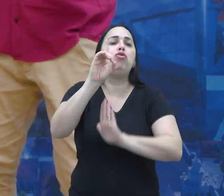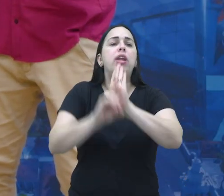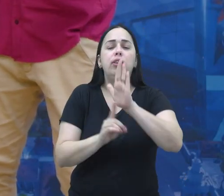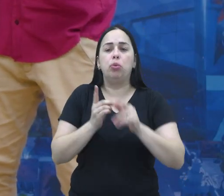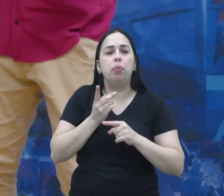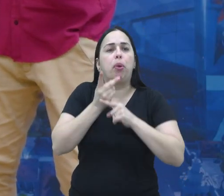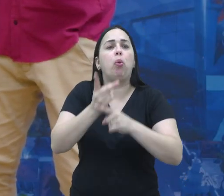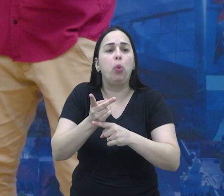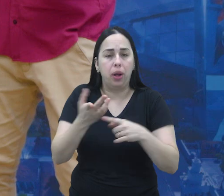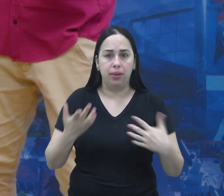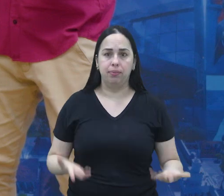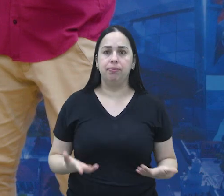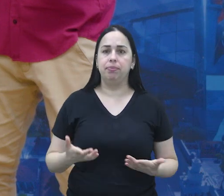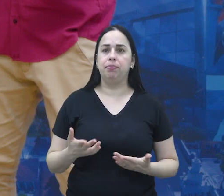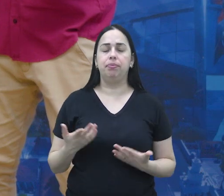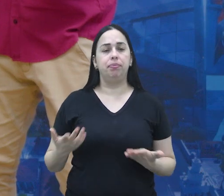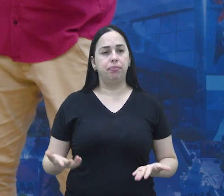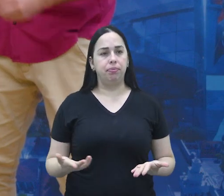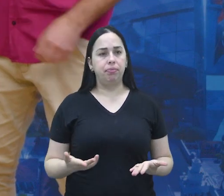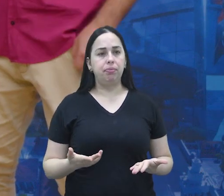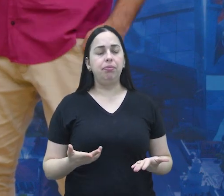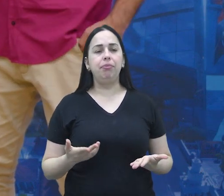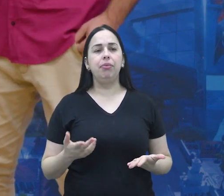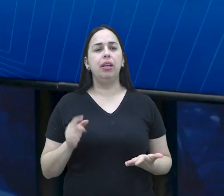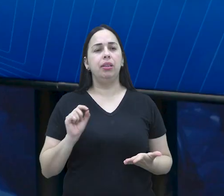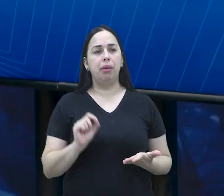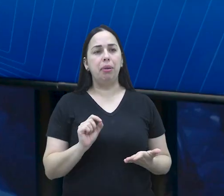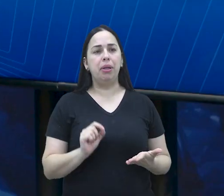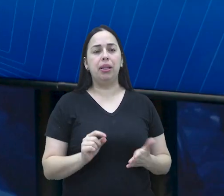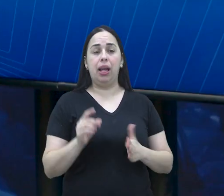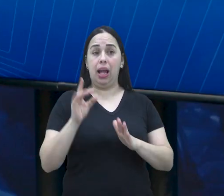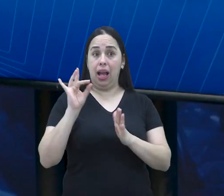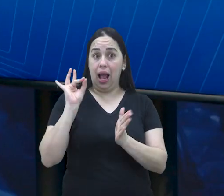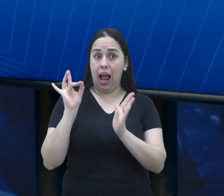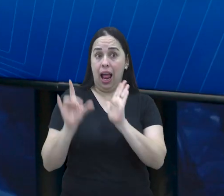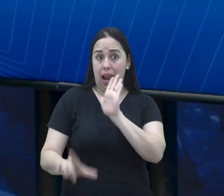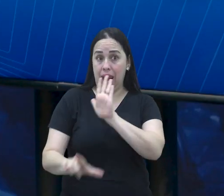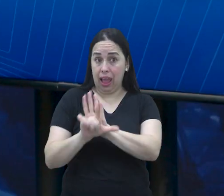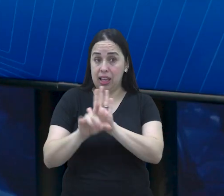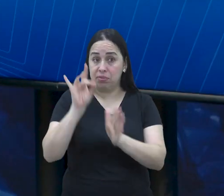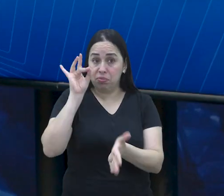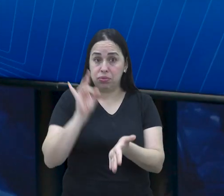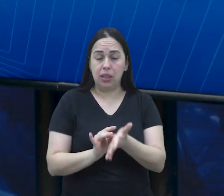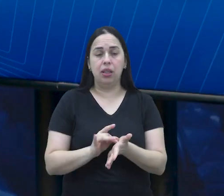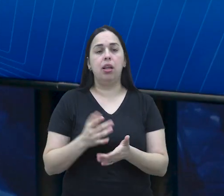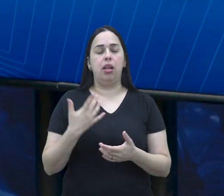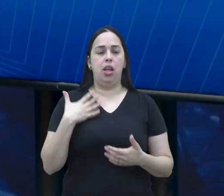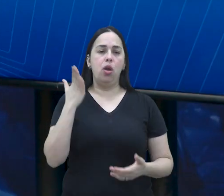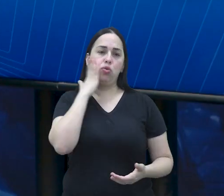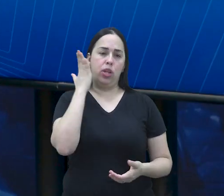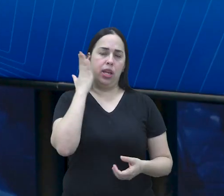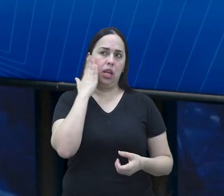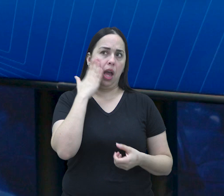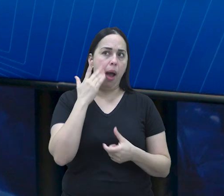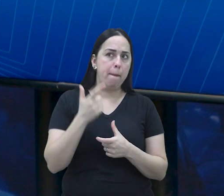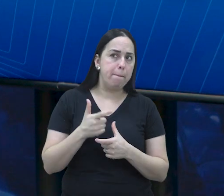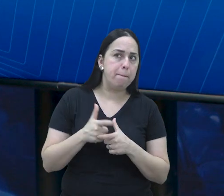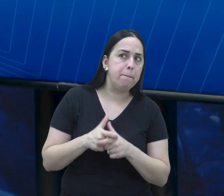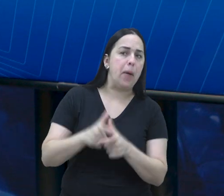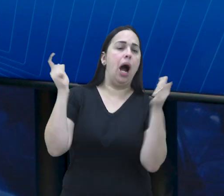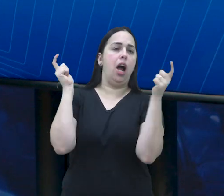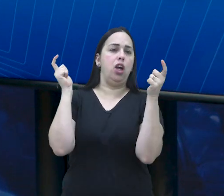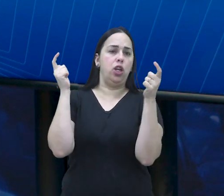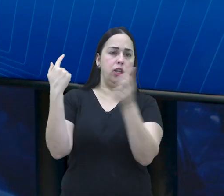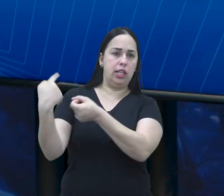dessa solicitação da medida protetiva? A eficiência da aplicação dela, porque muitos municípios, posso dizer a maioria